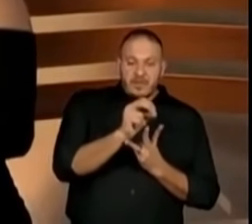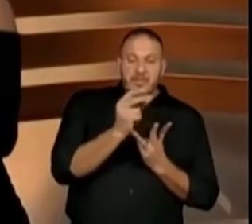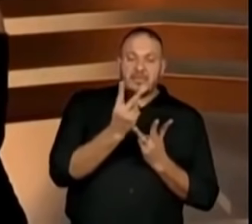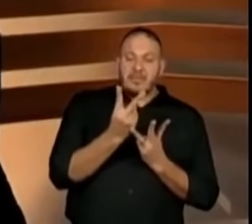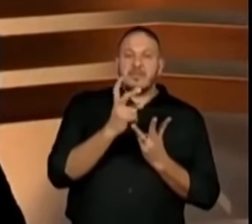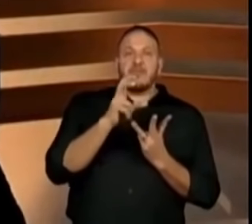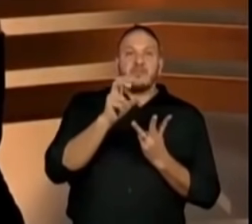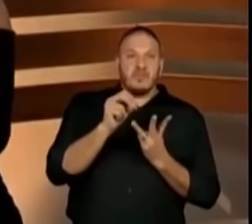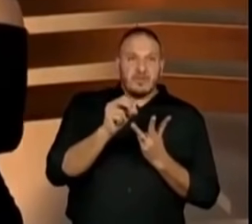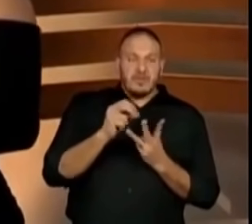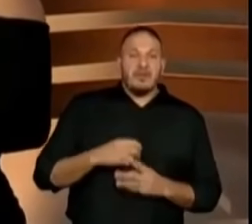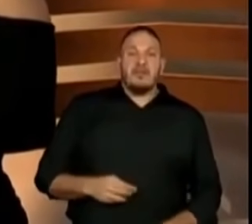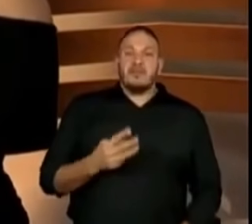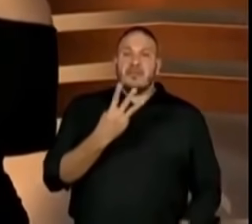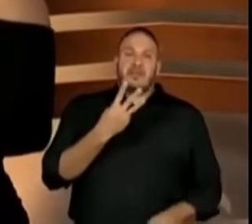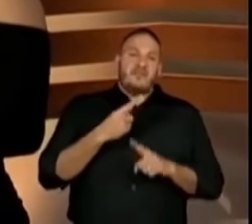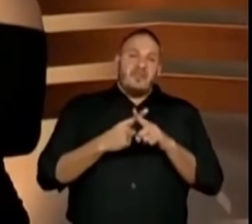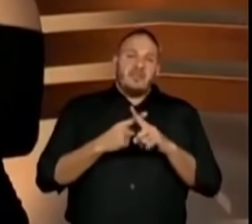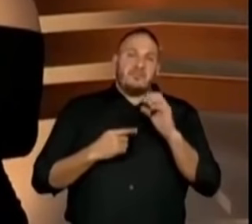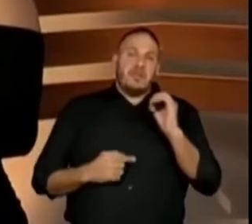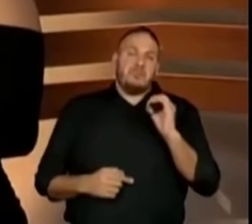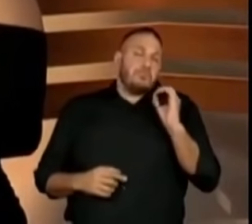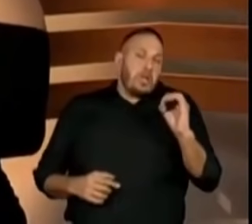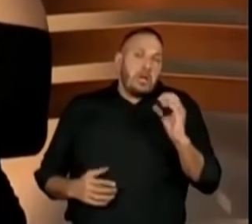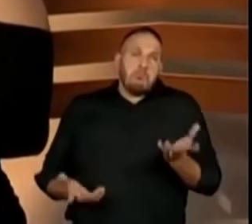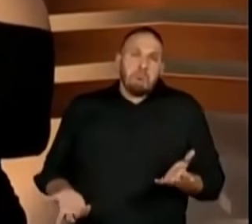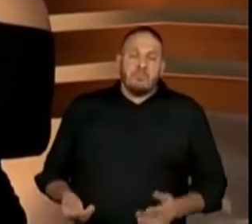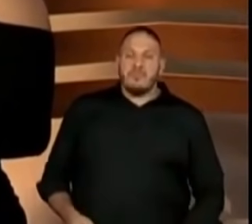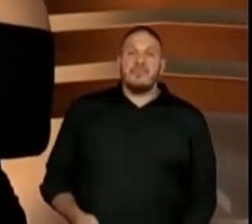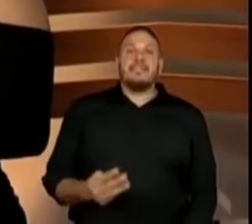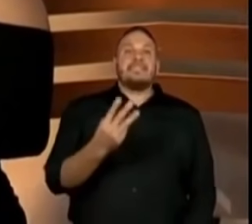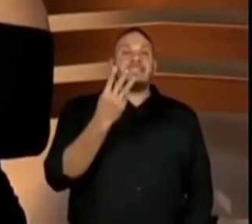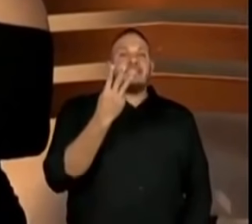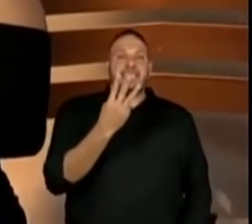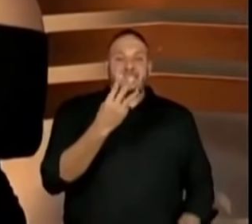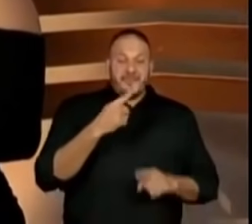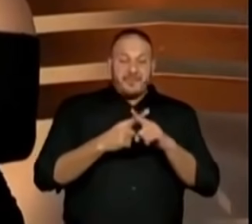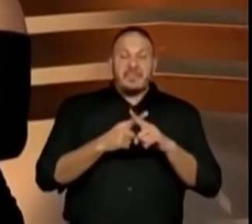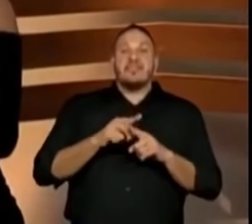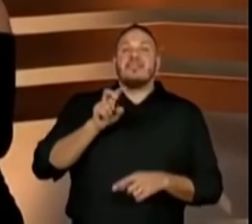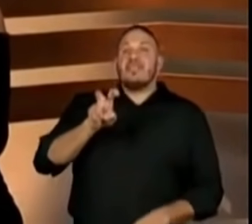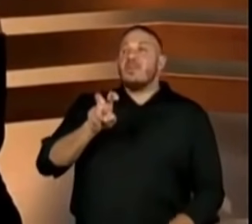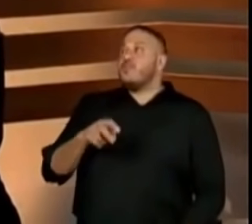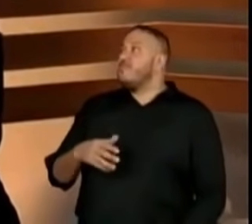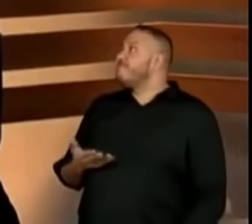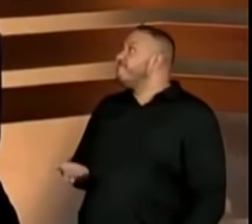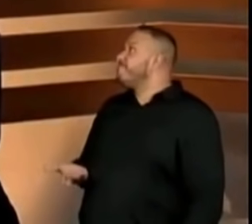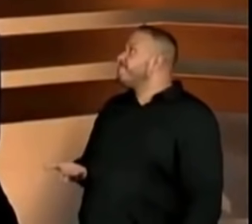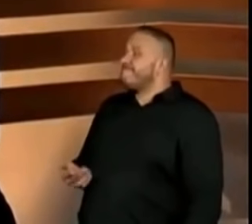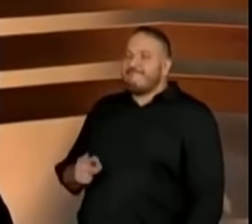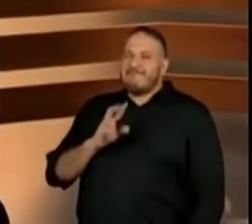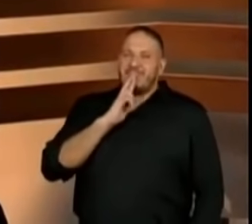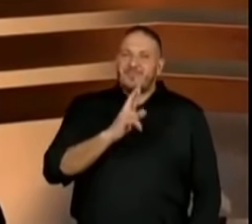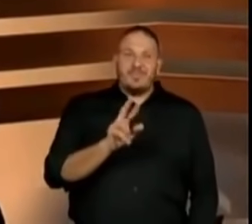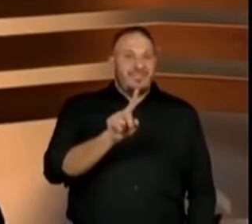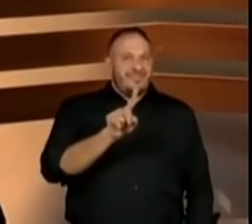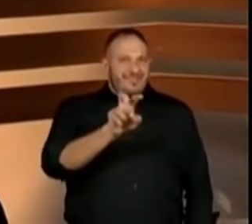pessoal, zero. 3 vezes o 5, e aí, pessoal? 15.